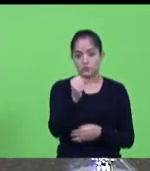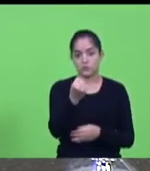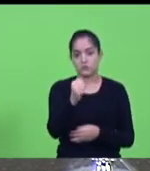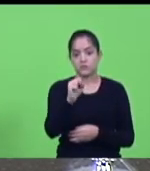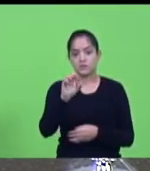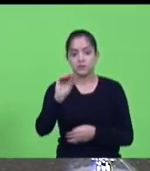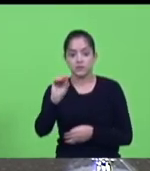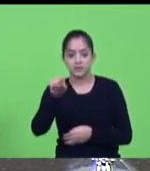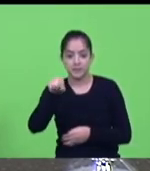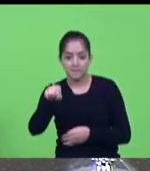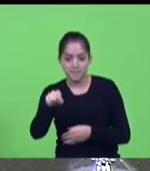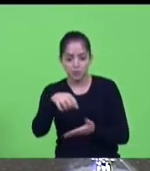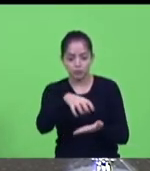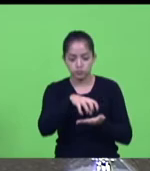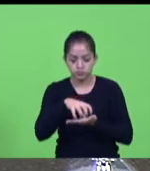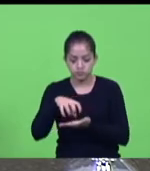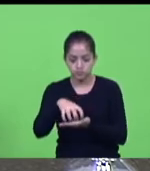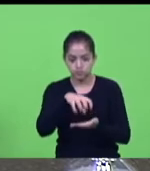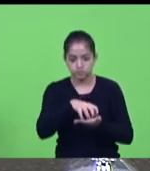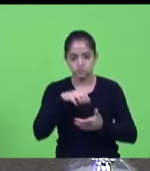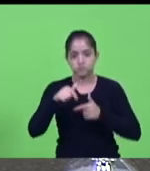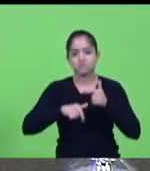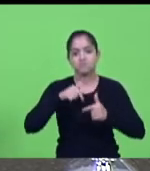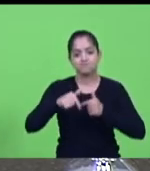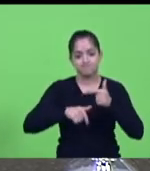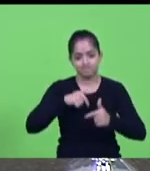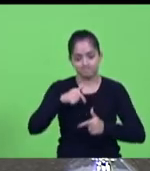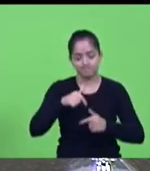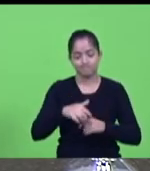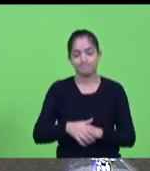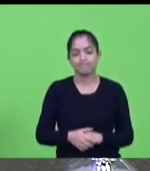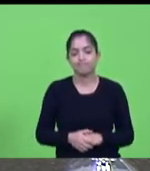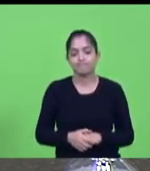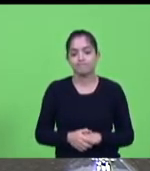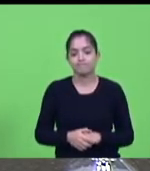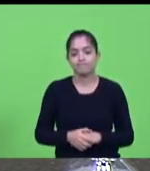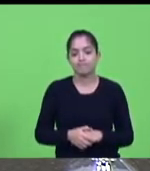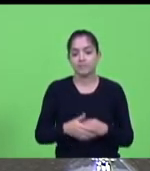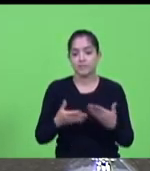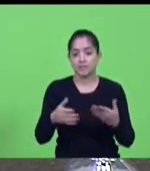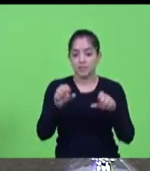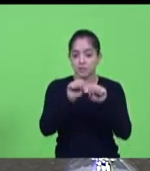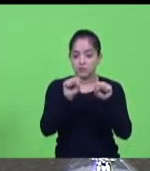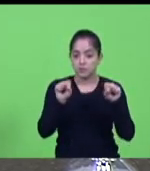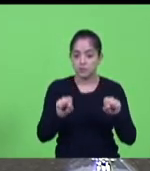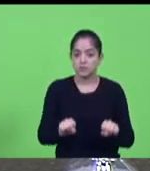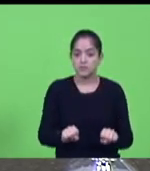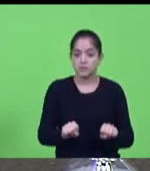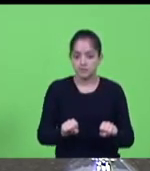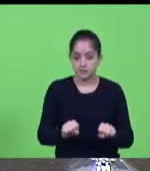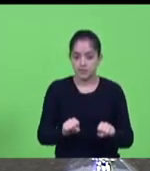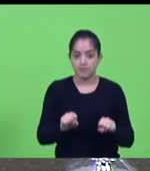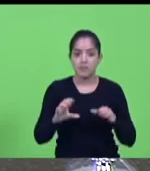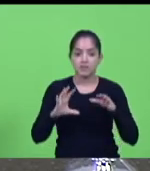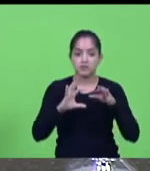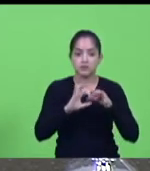mil postos de trabalho indiretos, que é o sistema de